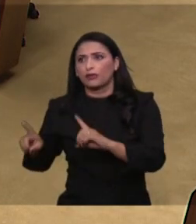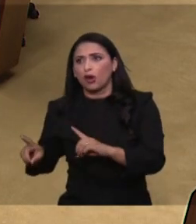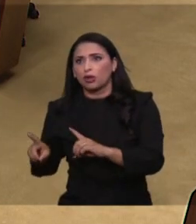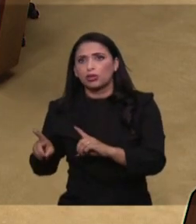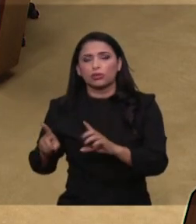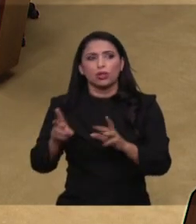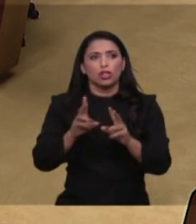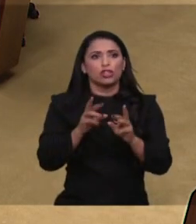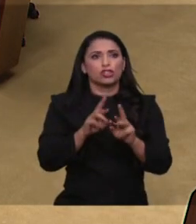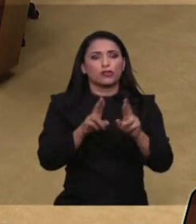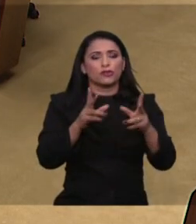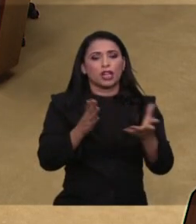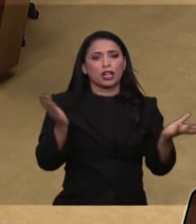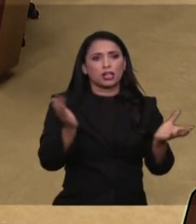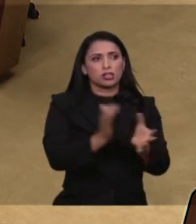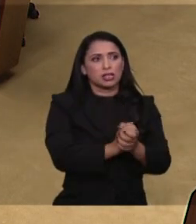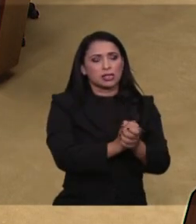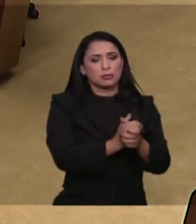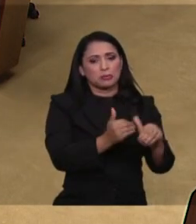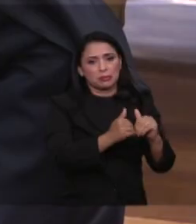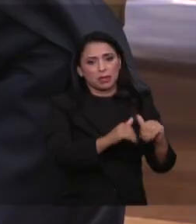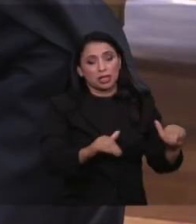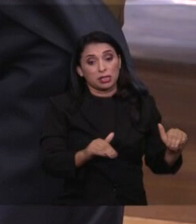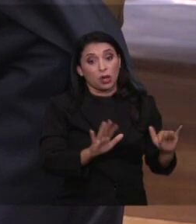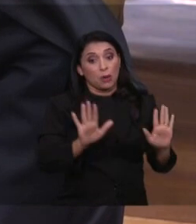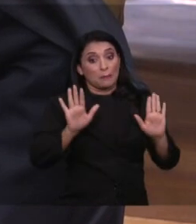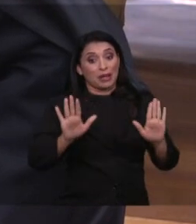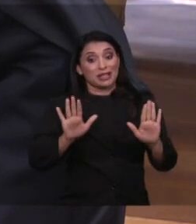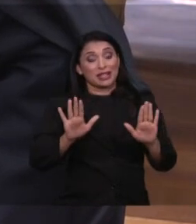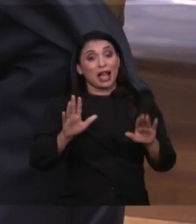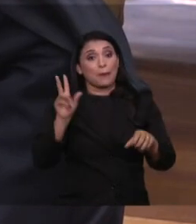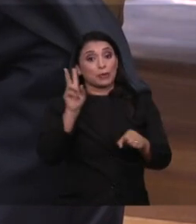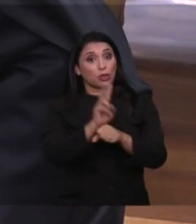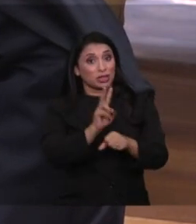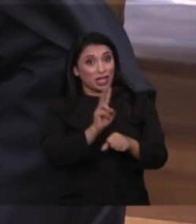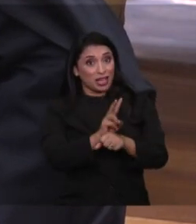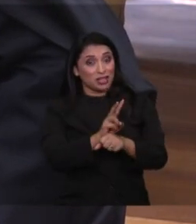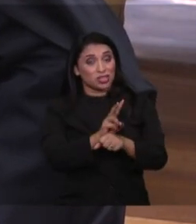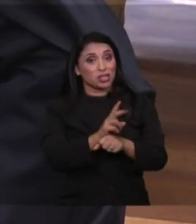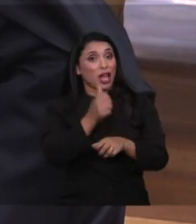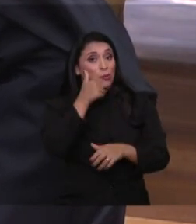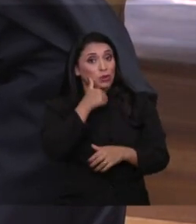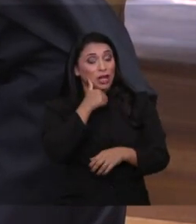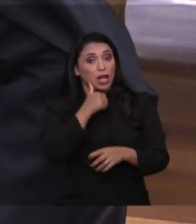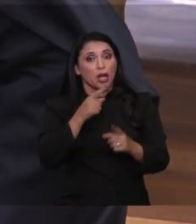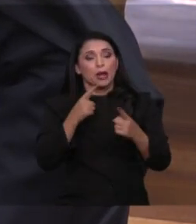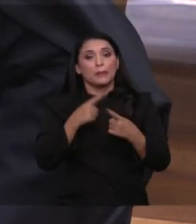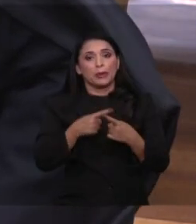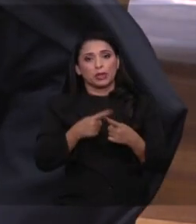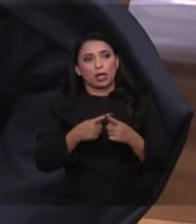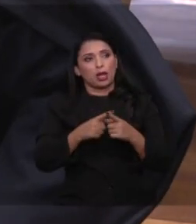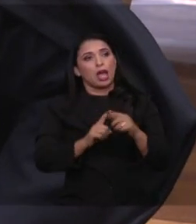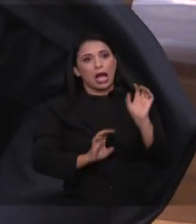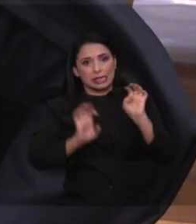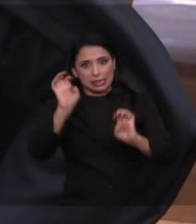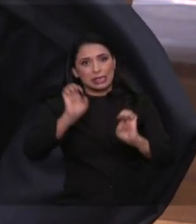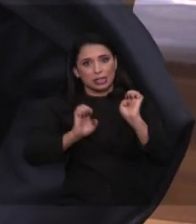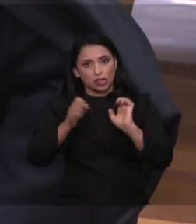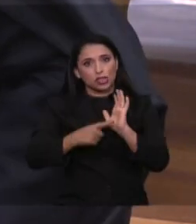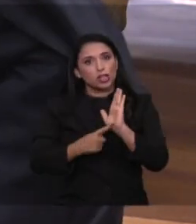E é evidentemente protetivo da mulher. Porque geralmente quem abandona o lar é o homem. Os dados, e